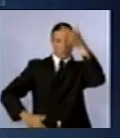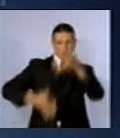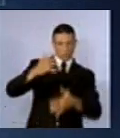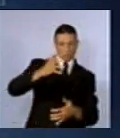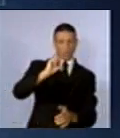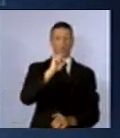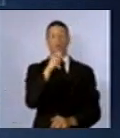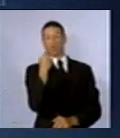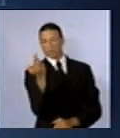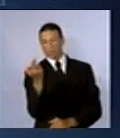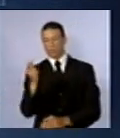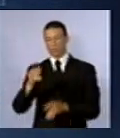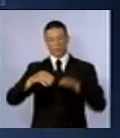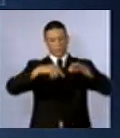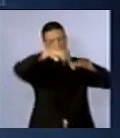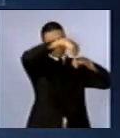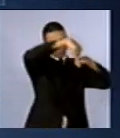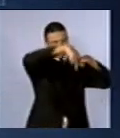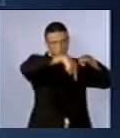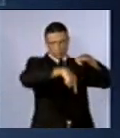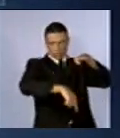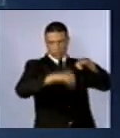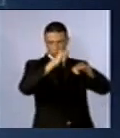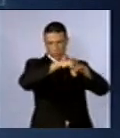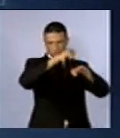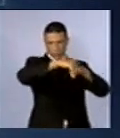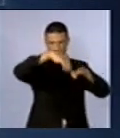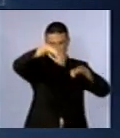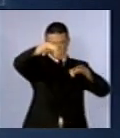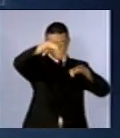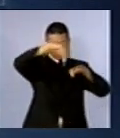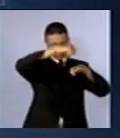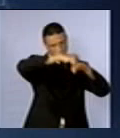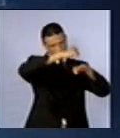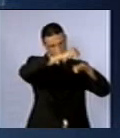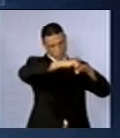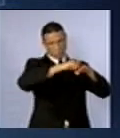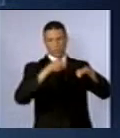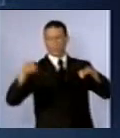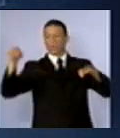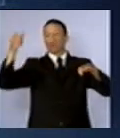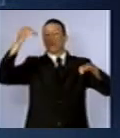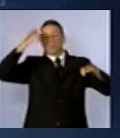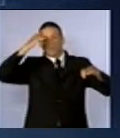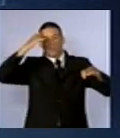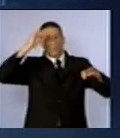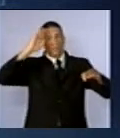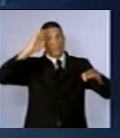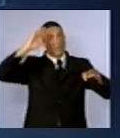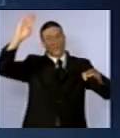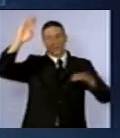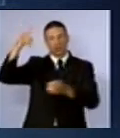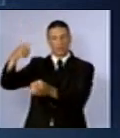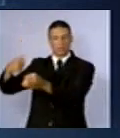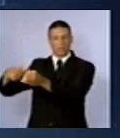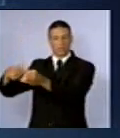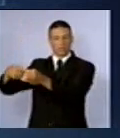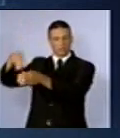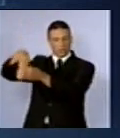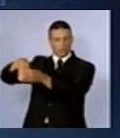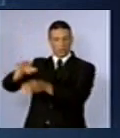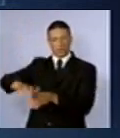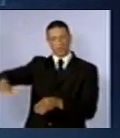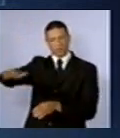ocupações existentes no solo, principalmente no caso das linhas urbanas, as ocupações existentes lindeiras à faixa de